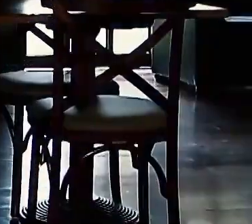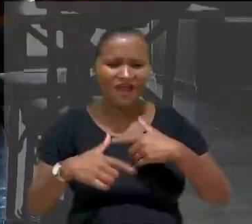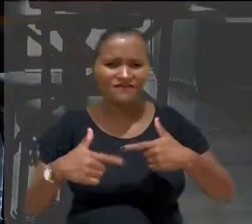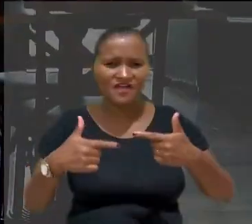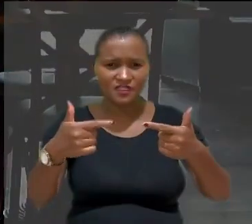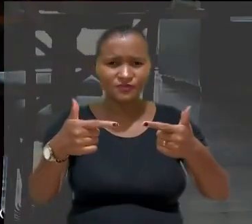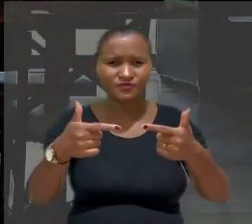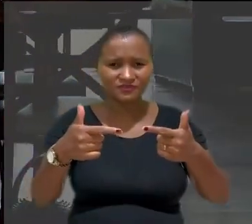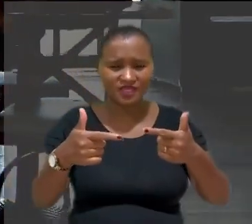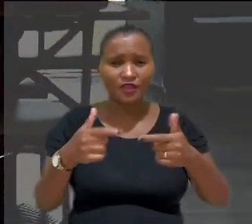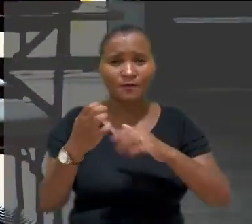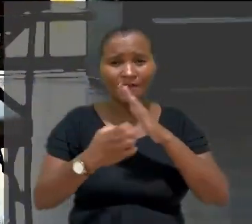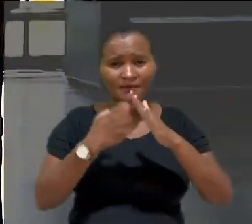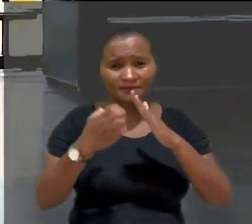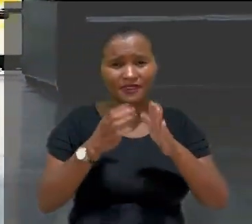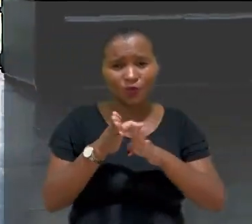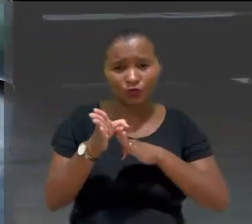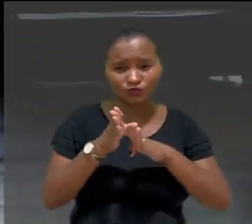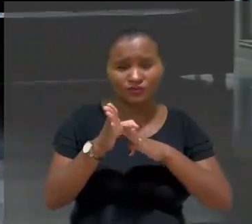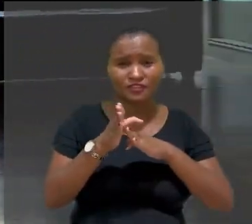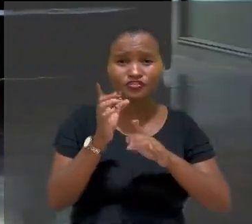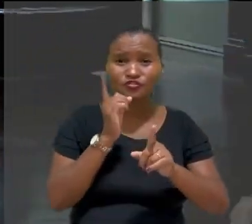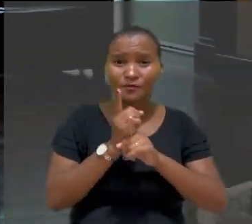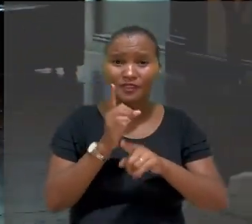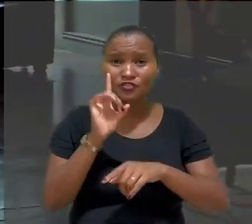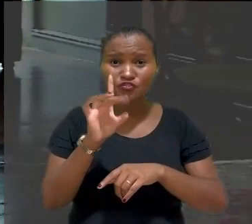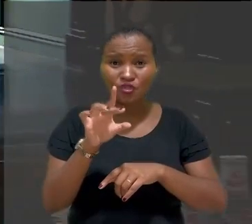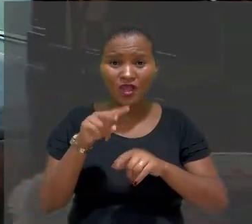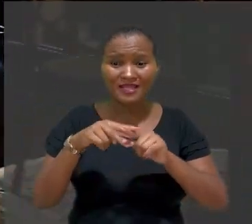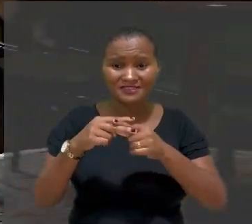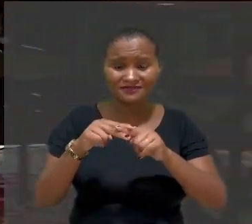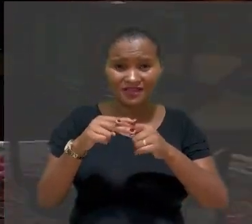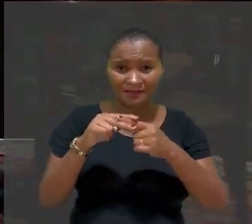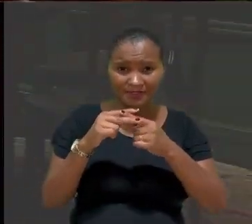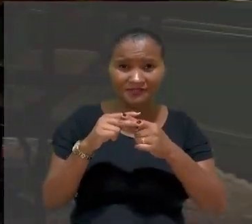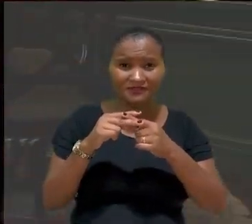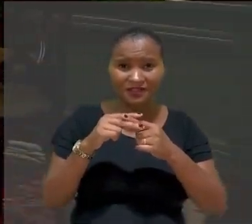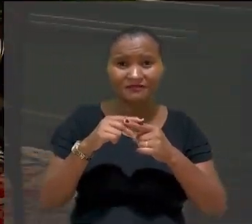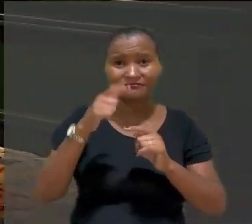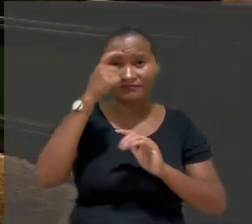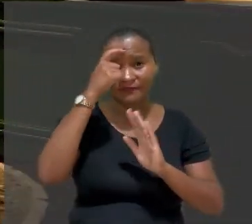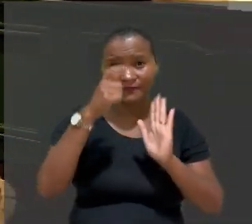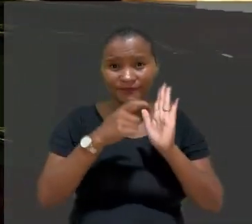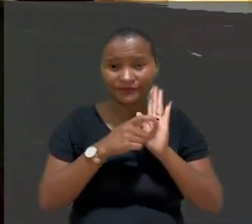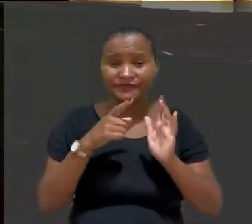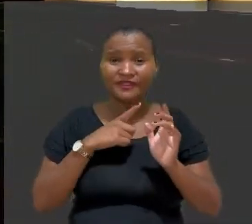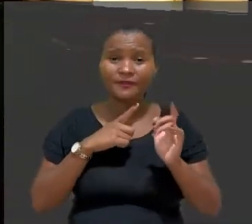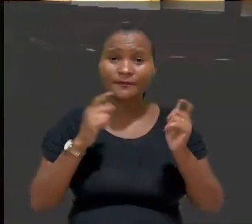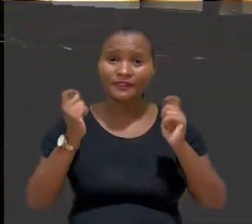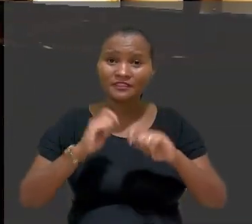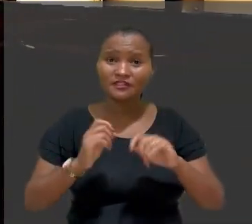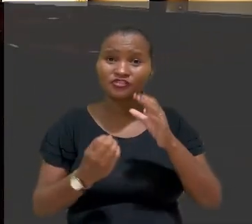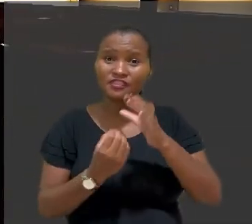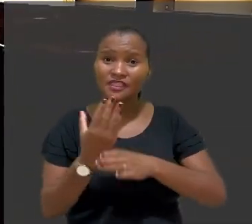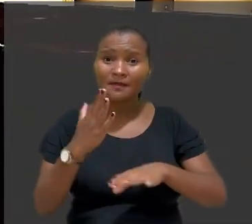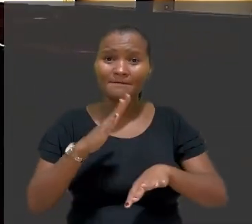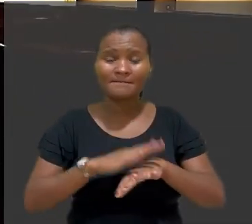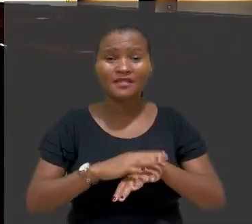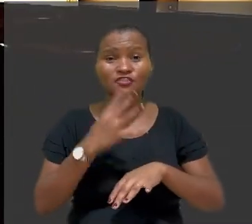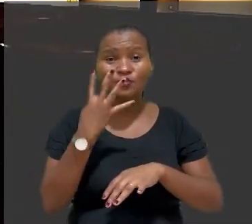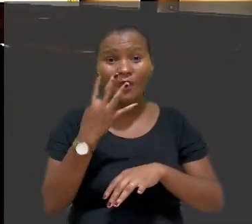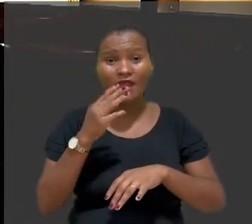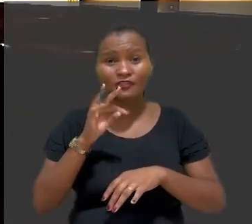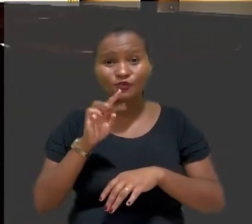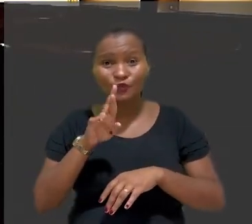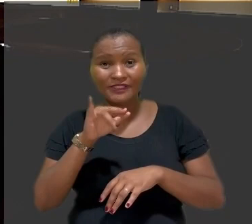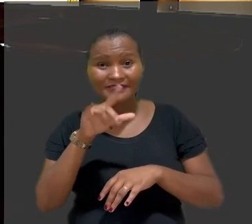Com esses recentes avanços, uma empresa de consultoria descobriu que só essas ferramentas de inteligência artificial têm o potencial